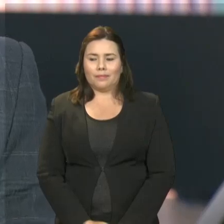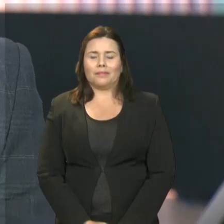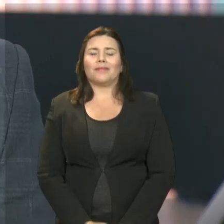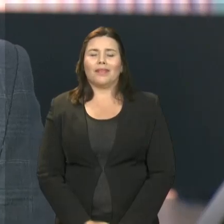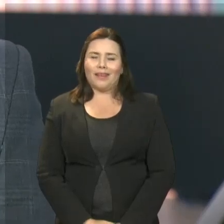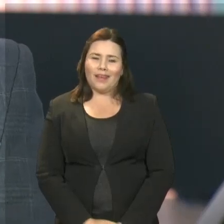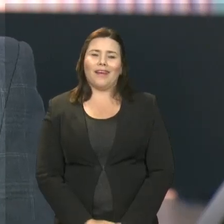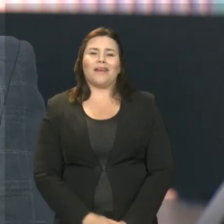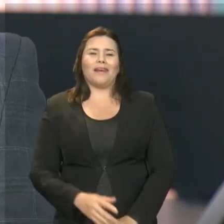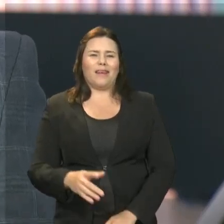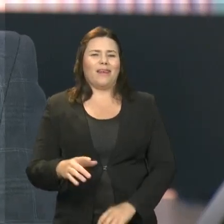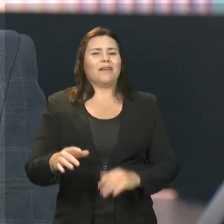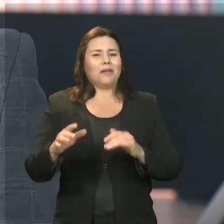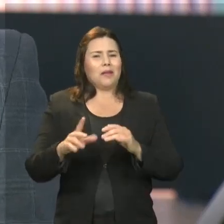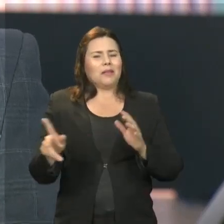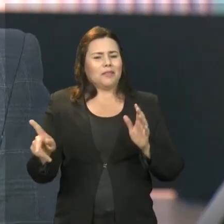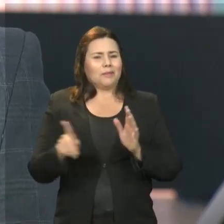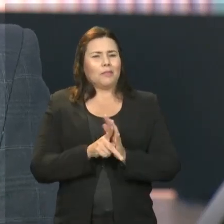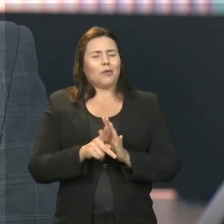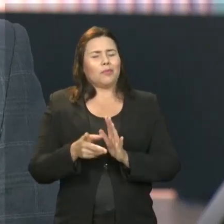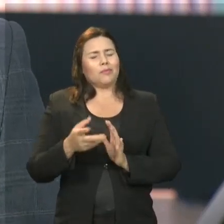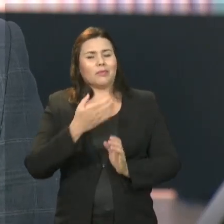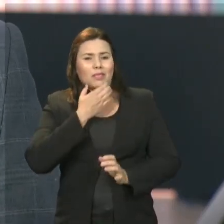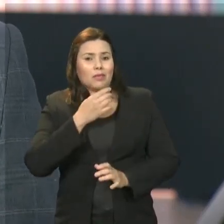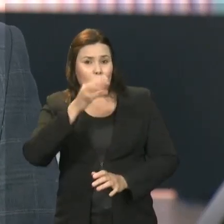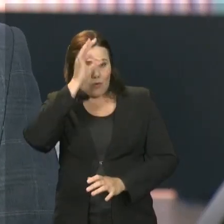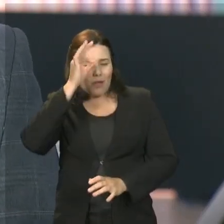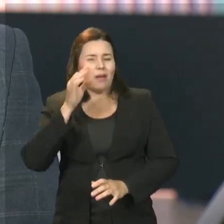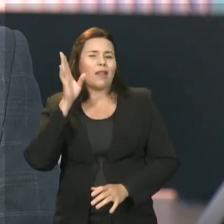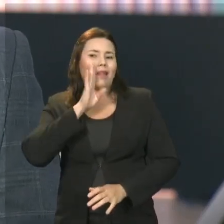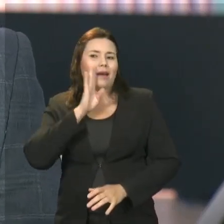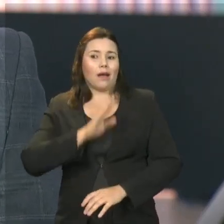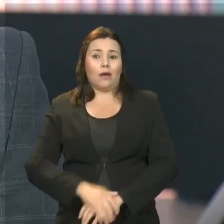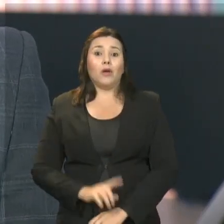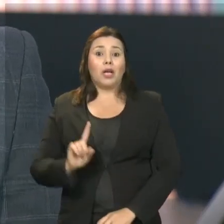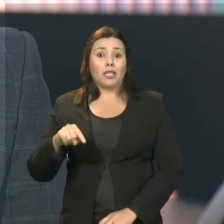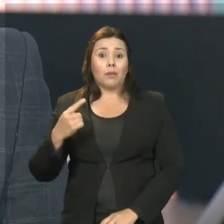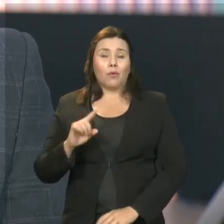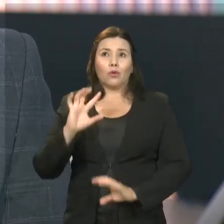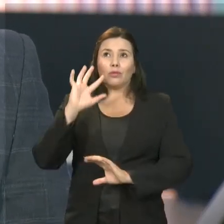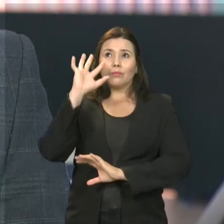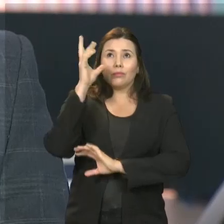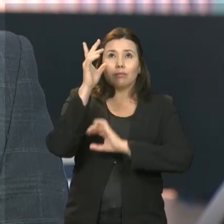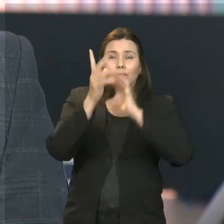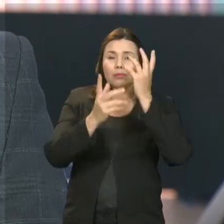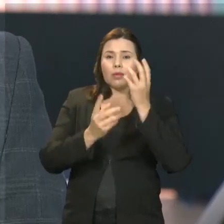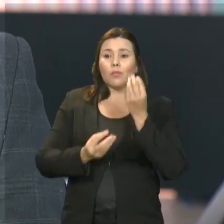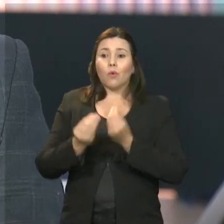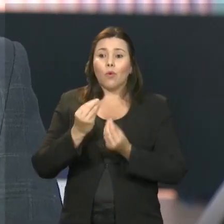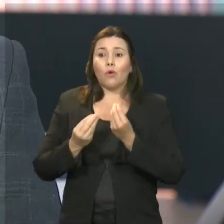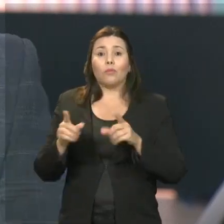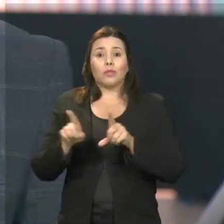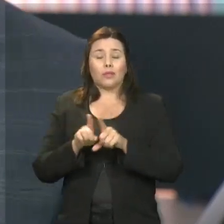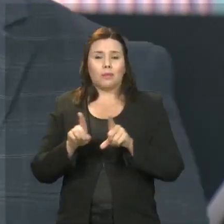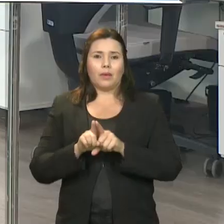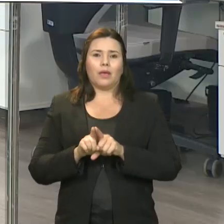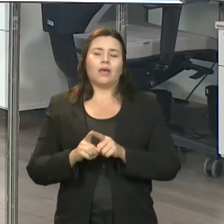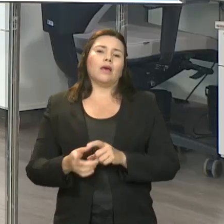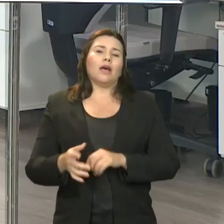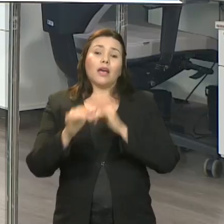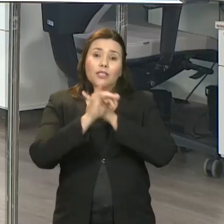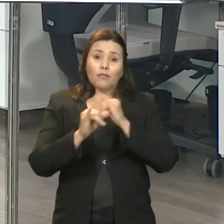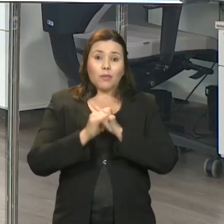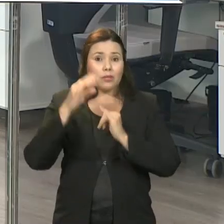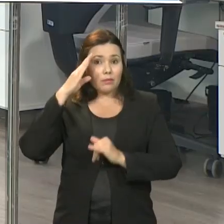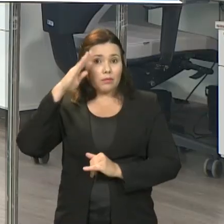muito legal essa campanha dos Correios. Olha, no próximo bloco, a previsão do tempo. A gente vai trazer também os destaques publicados no site da Lema.